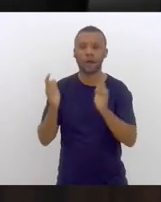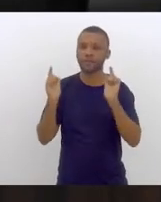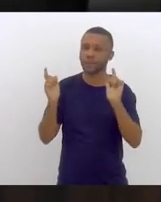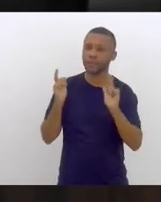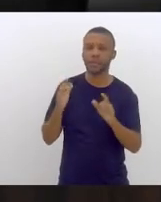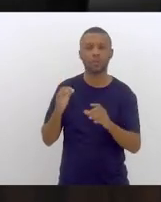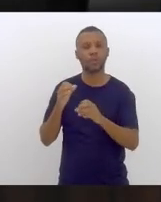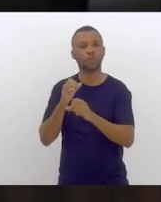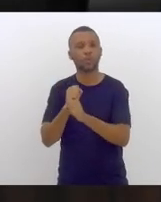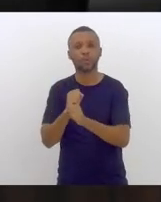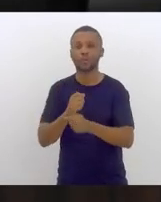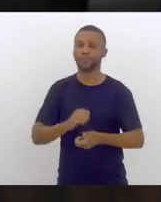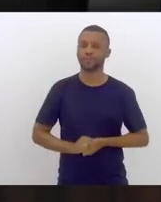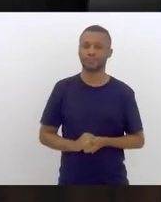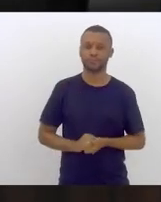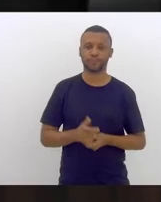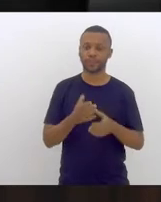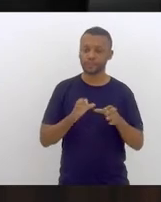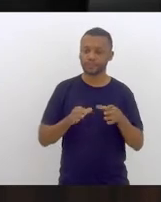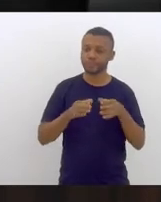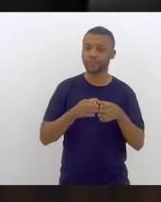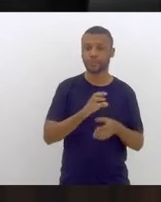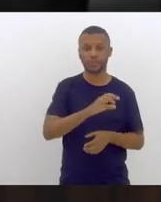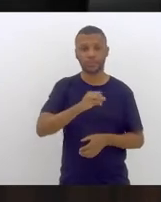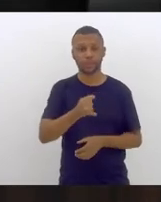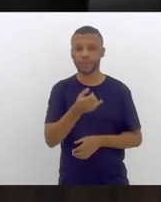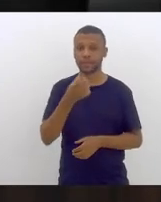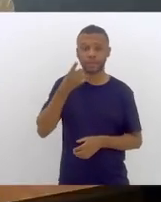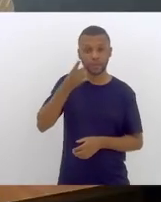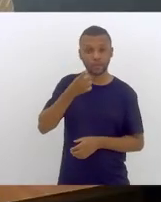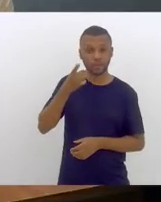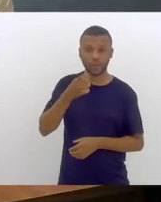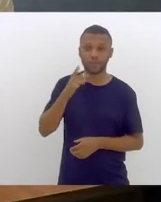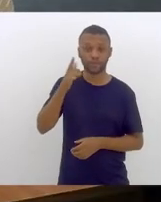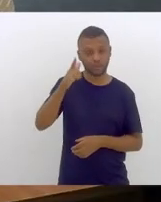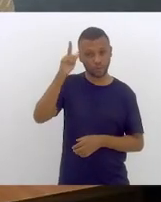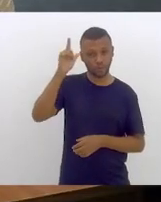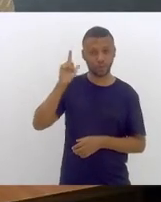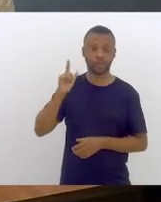Para emitir parecer pela Comissão de Constituição e Justiça, deputado Luiz Paulo.